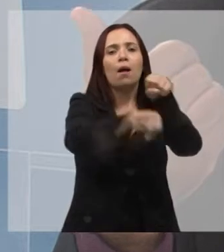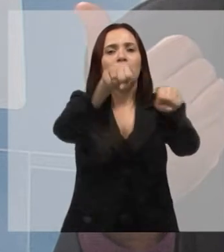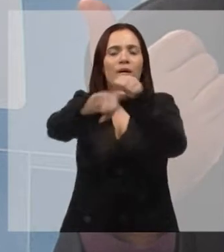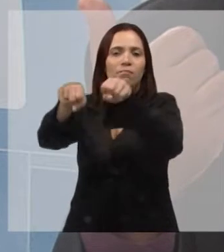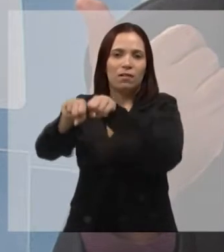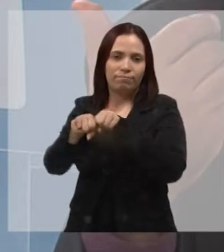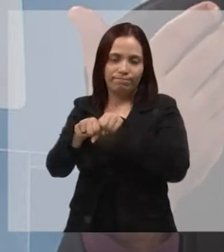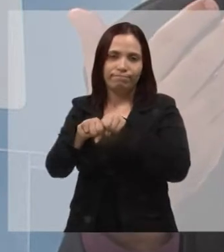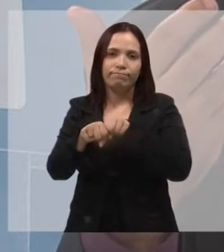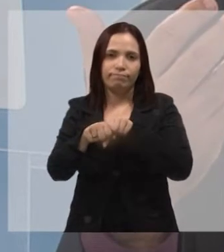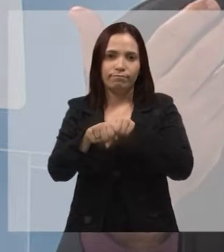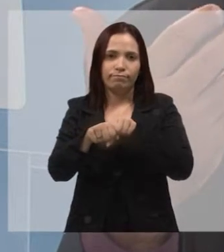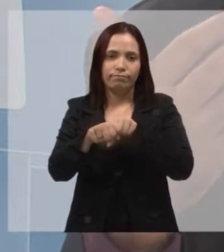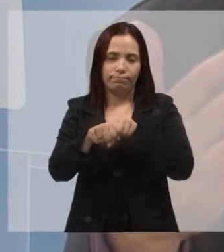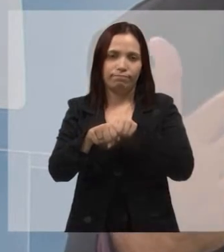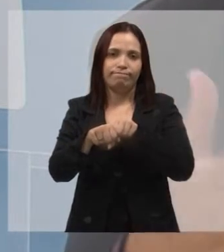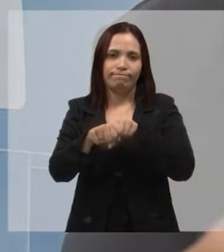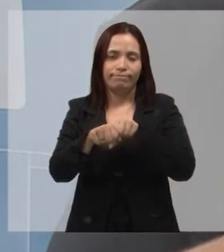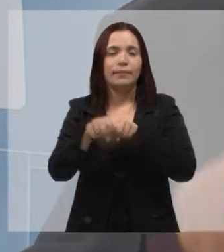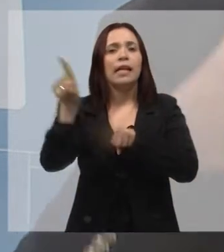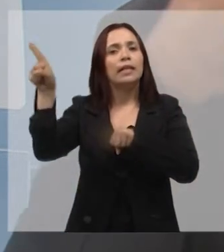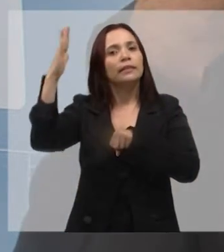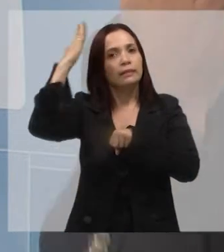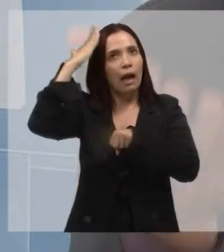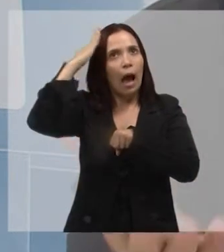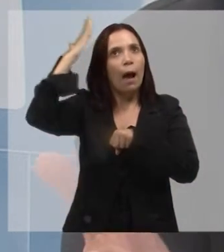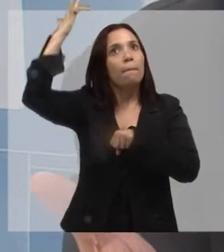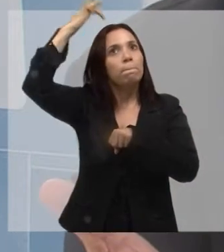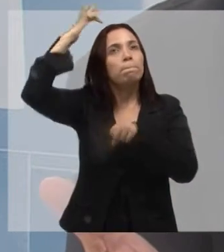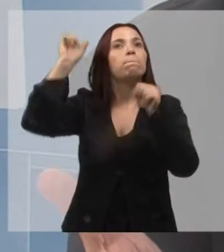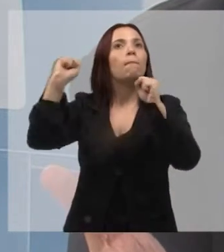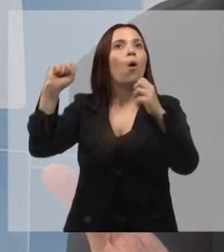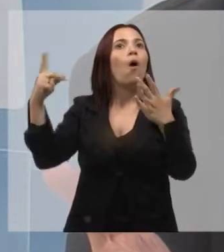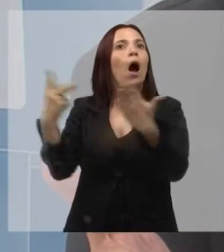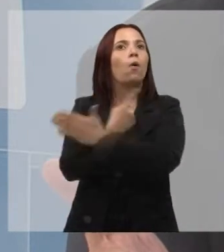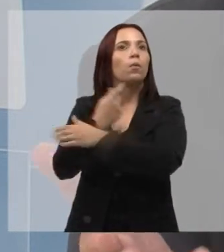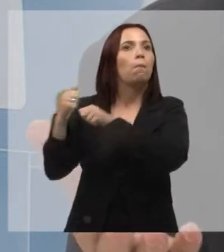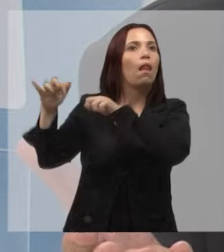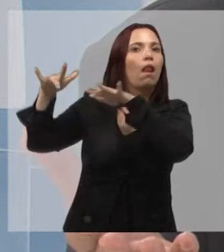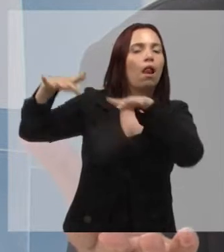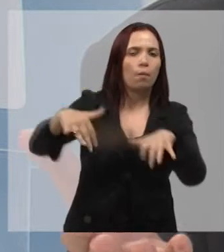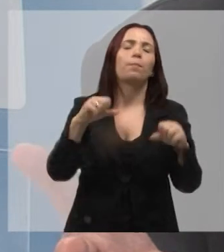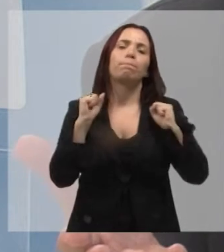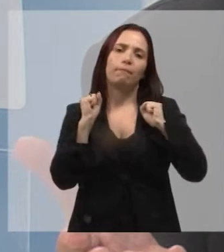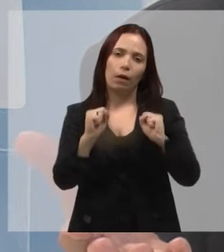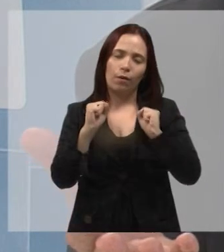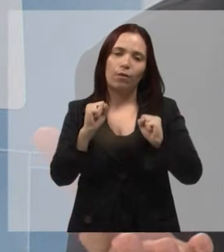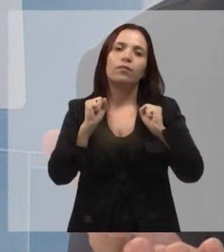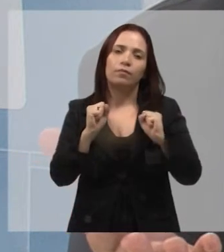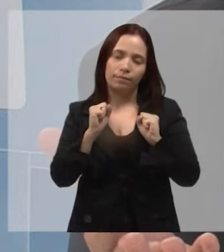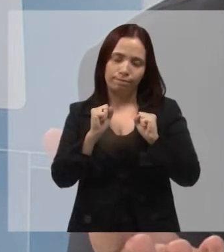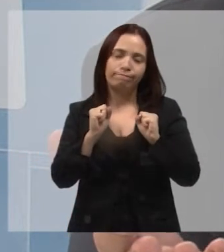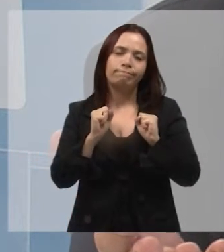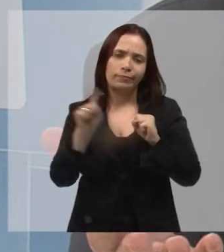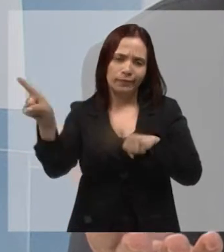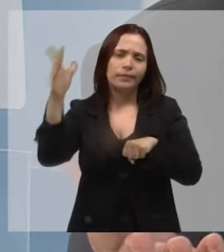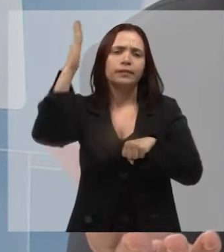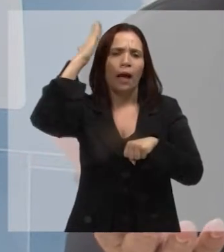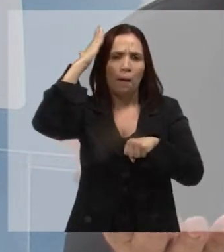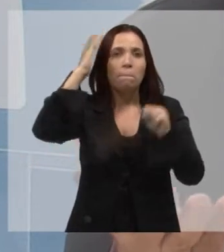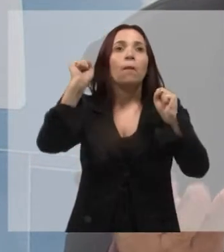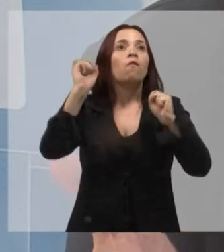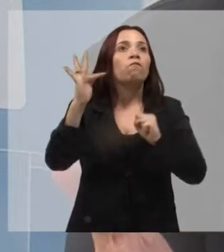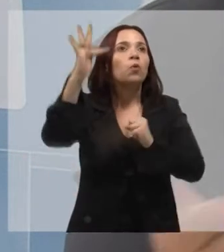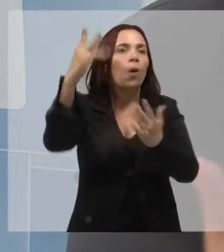que você não teve intenção de matar, mas sabia que podia acontecer a morte. Sabia. É o homicídio culposo, né? Sempre teve.